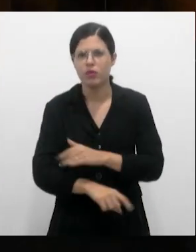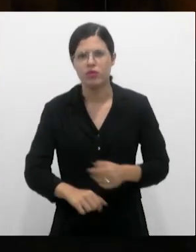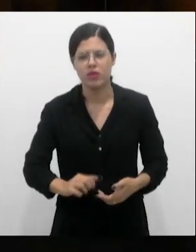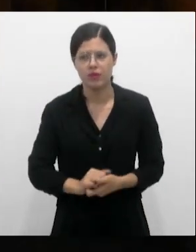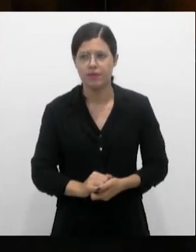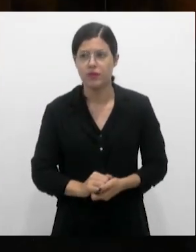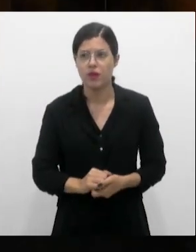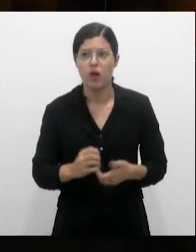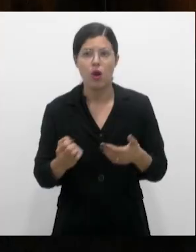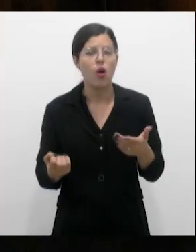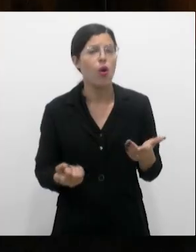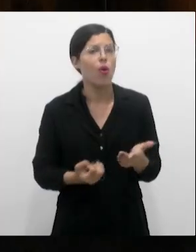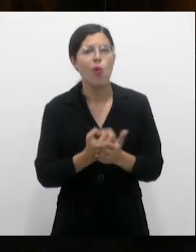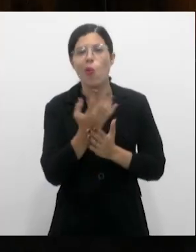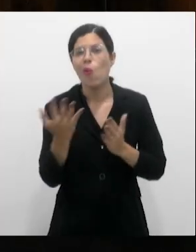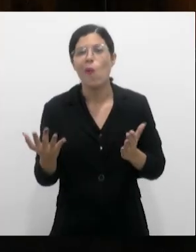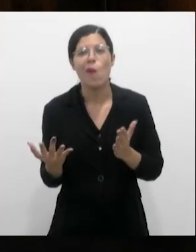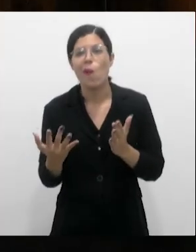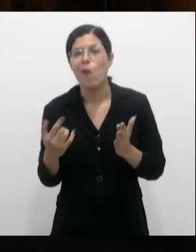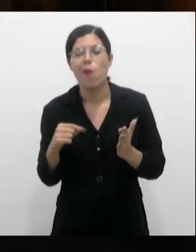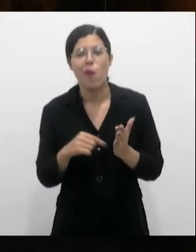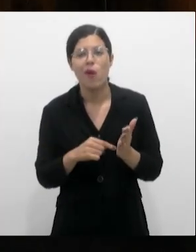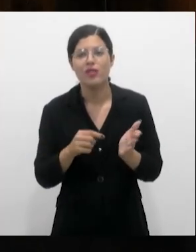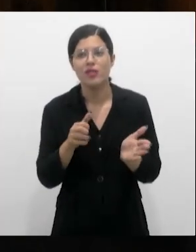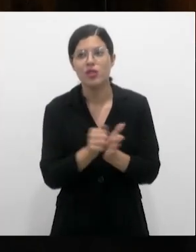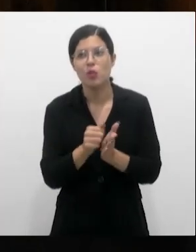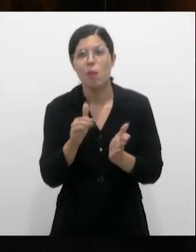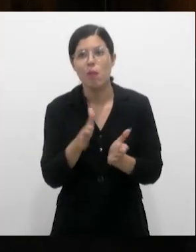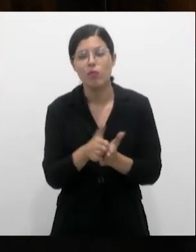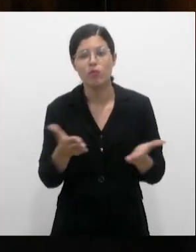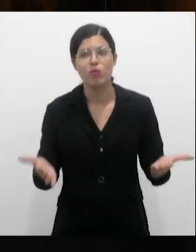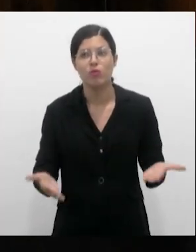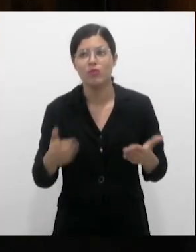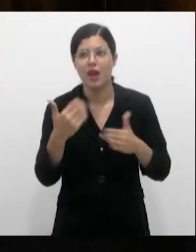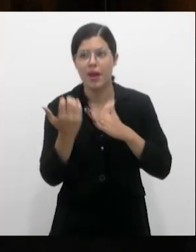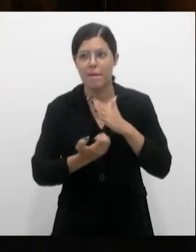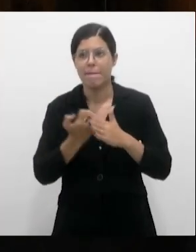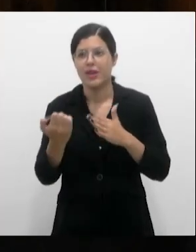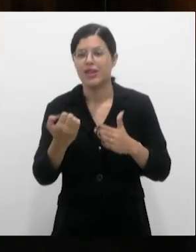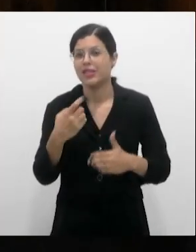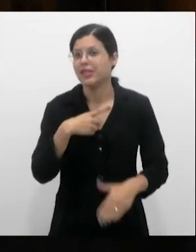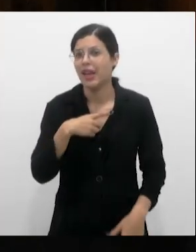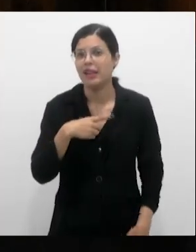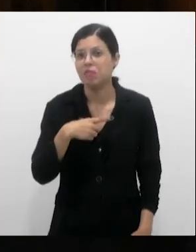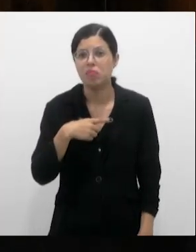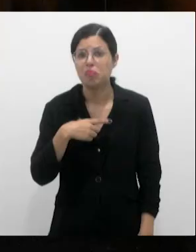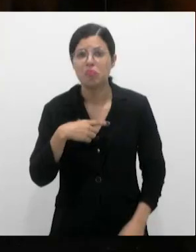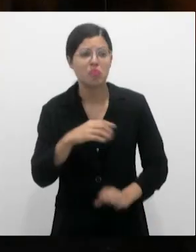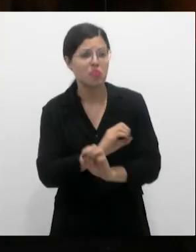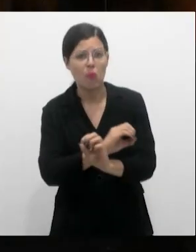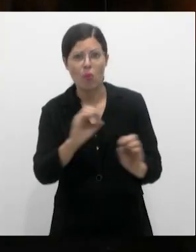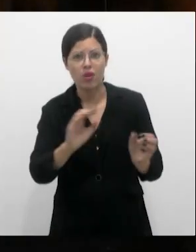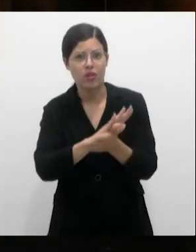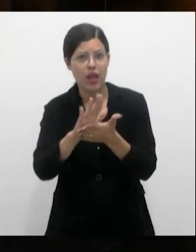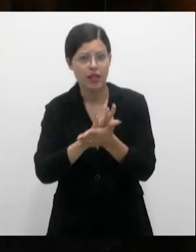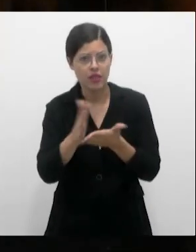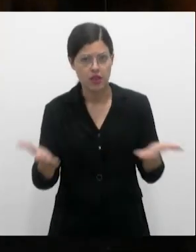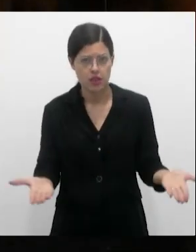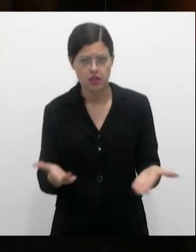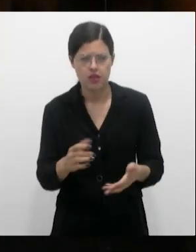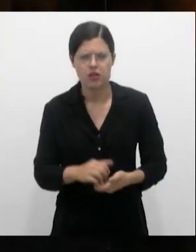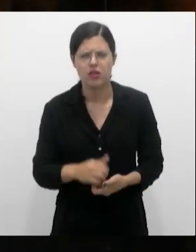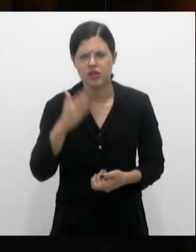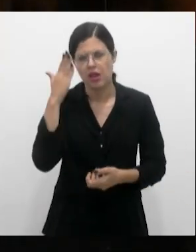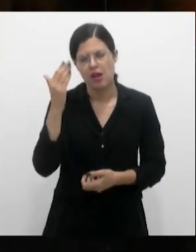quantas notificações a atual empresa recebeu? Nenhuma. Sabemos que a